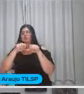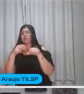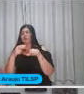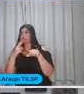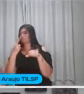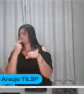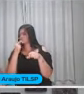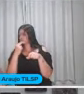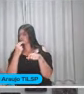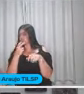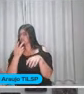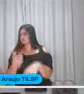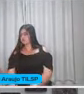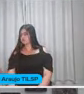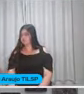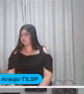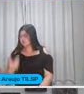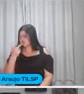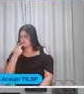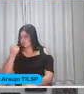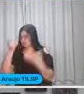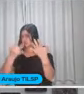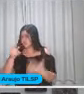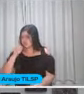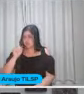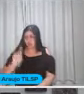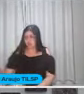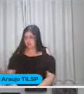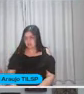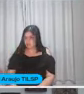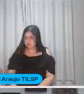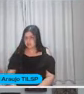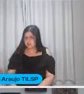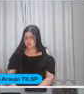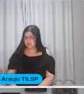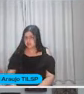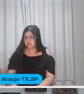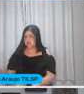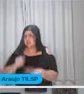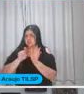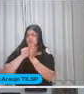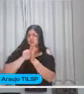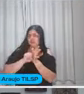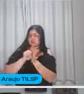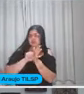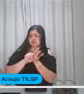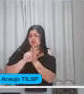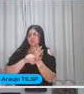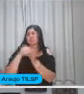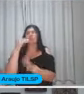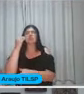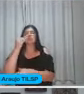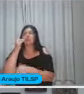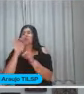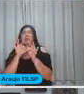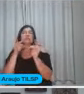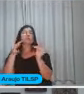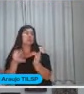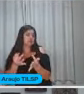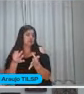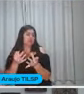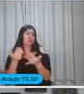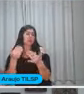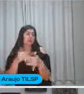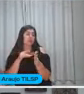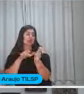Adianta eu dizer que não é assim? Vamos fazer com ela Uma investigação Experimentos Simples Porque o